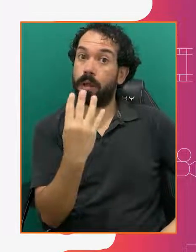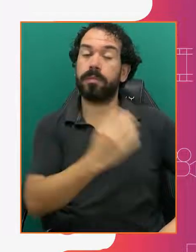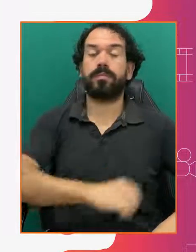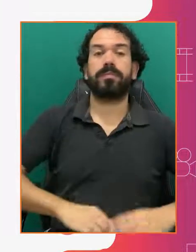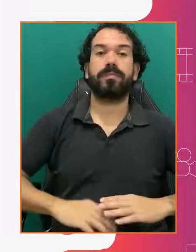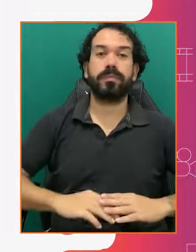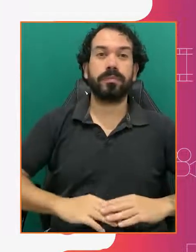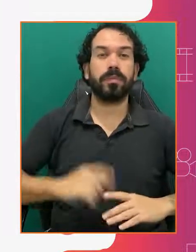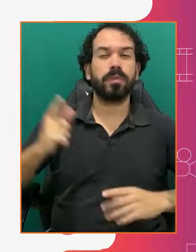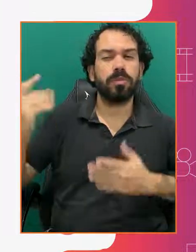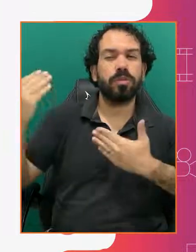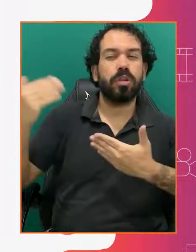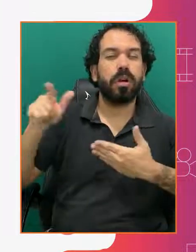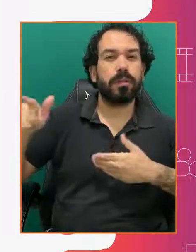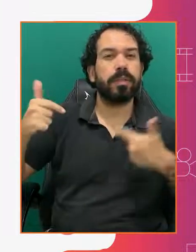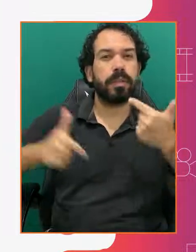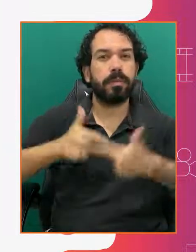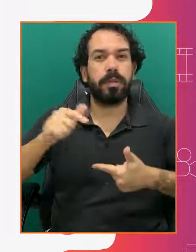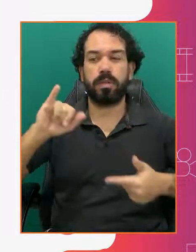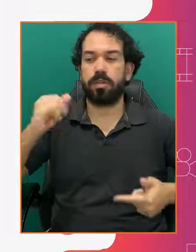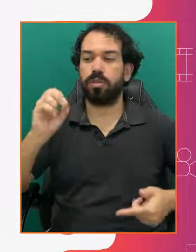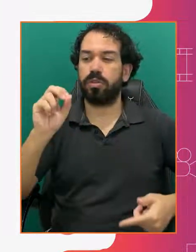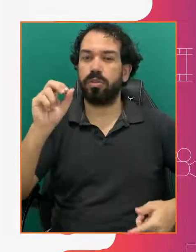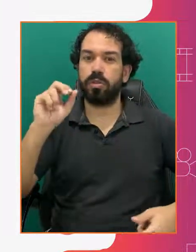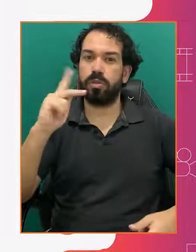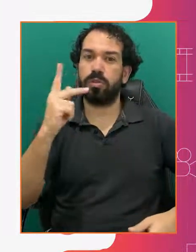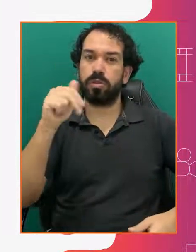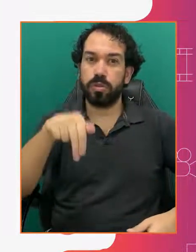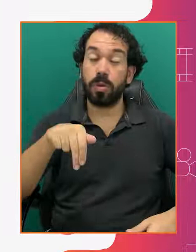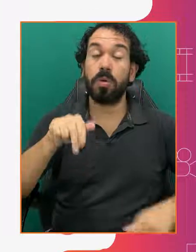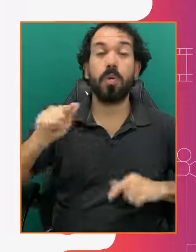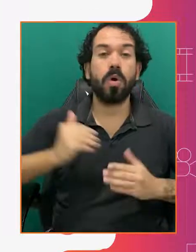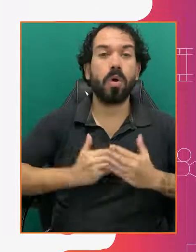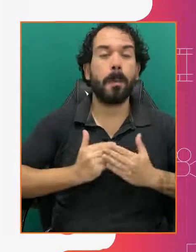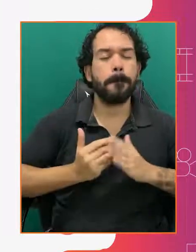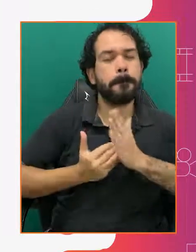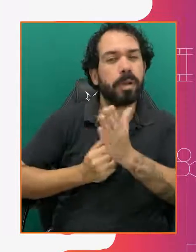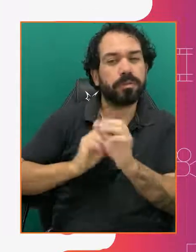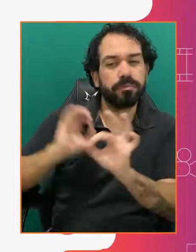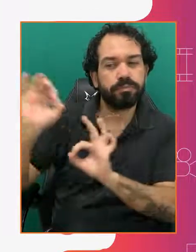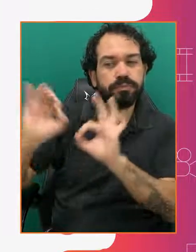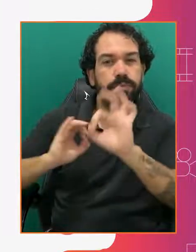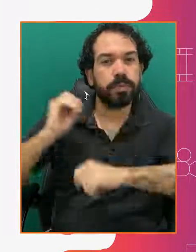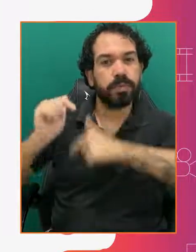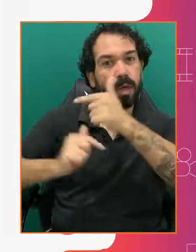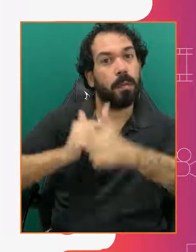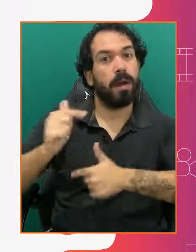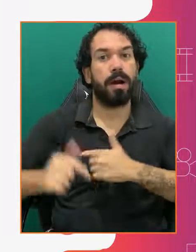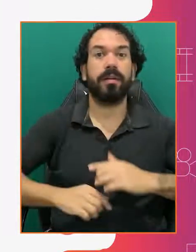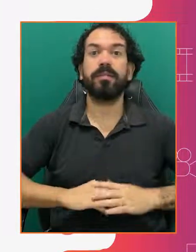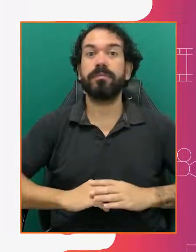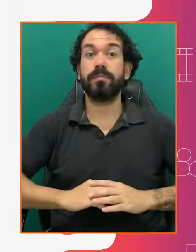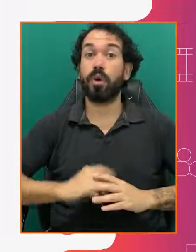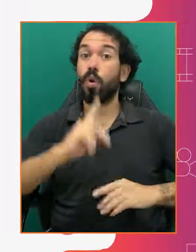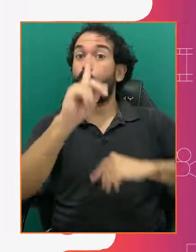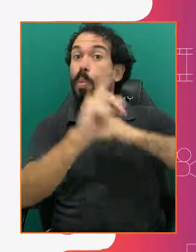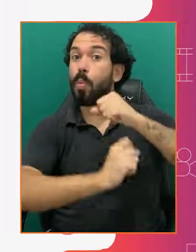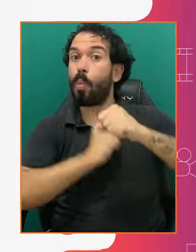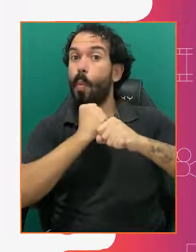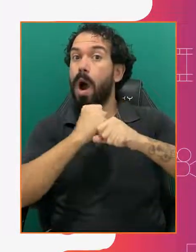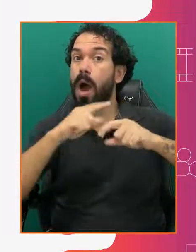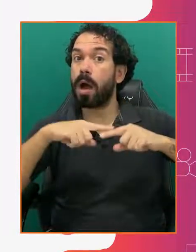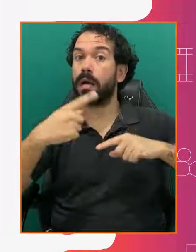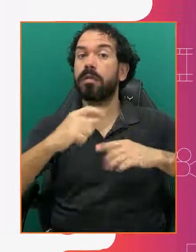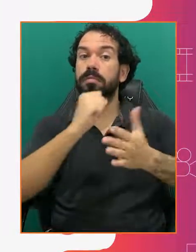1984, o jovem animador John Lasseter começa a fazer os seus primeiros trabalhos, e um ano